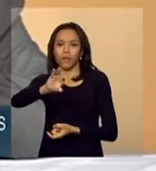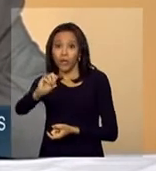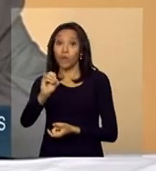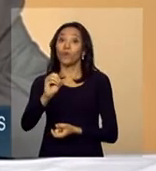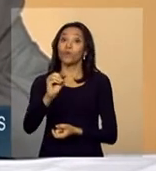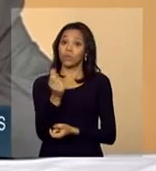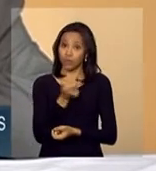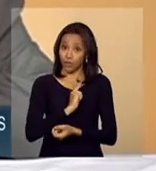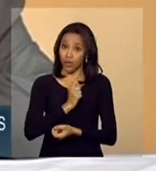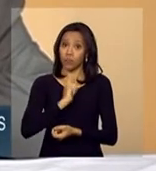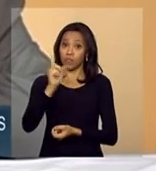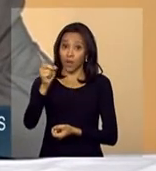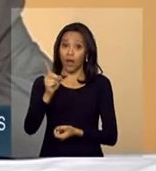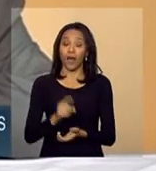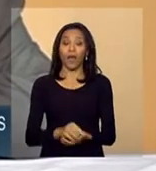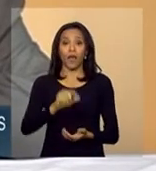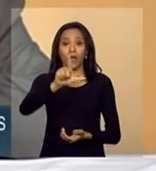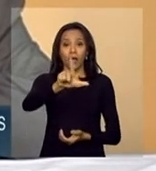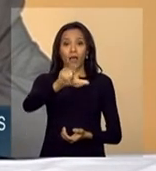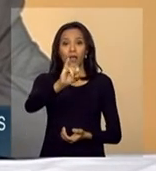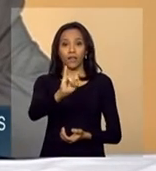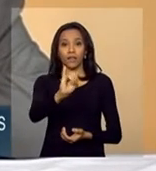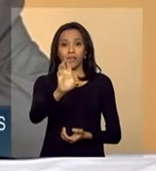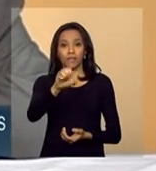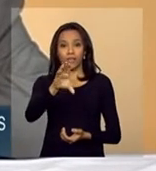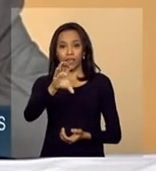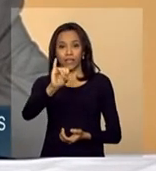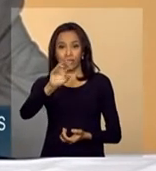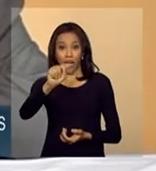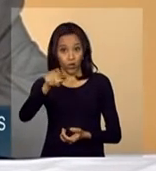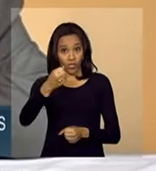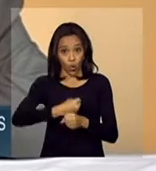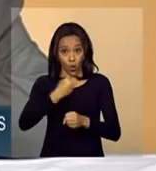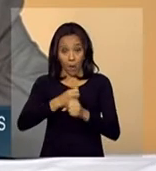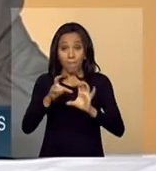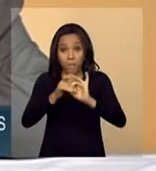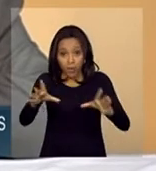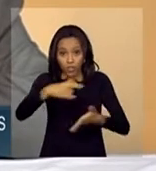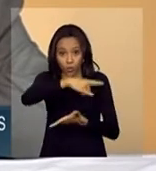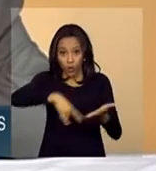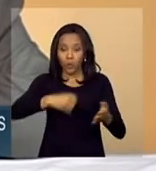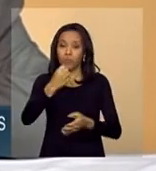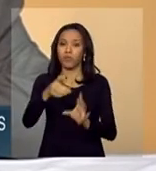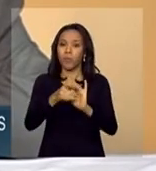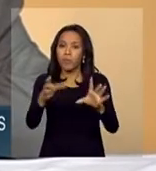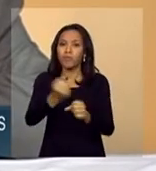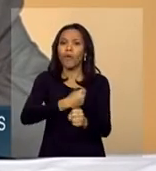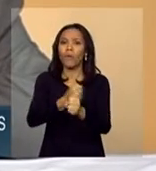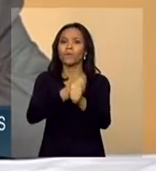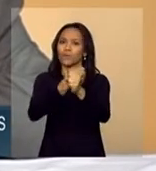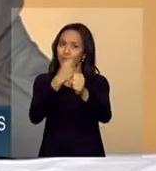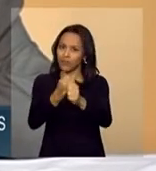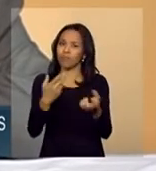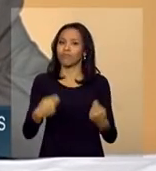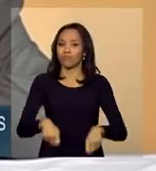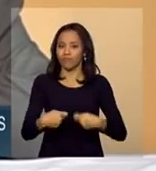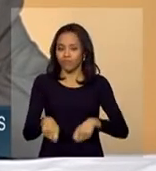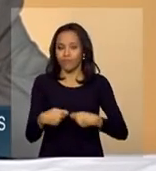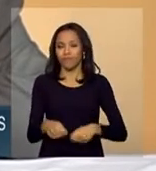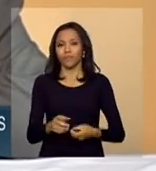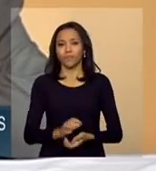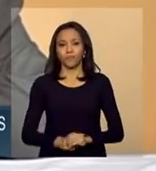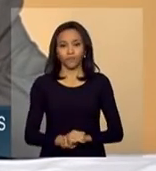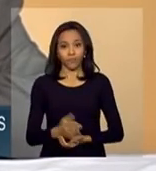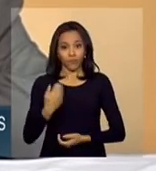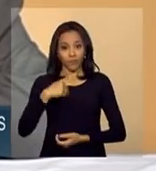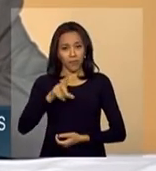temos que licenciar as nossas obras quilômetro por quilômetro, em média. Então, por exemplo, nós fizemos mais para fazer aqui, que nós somos um